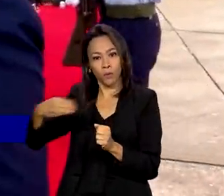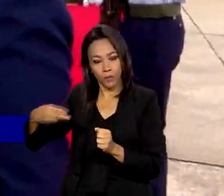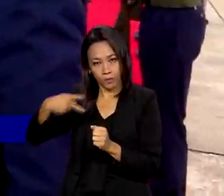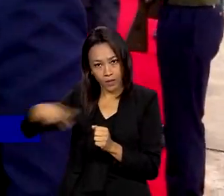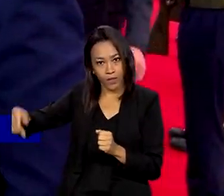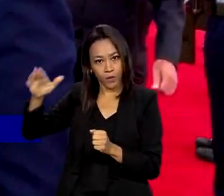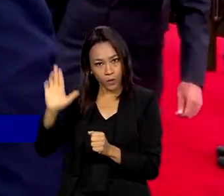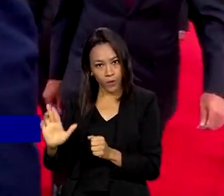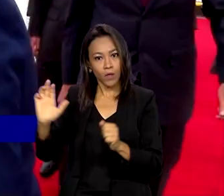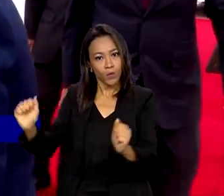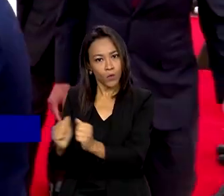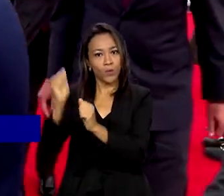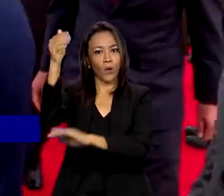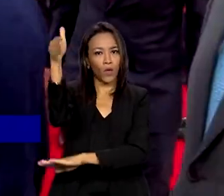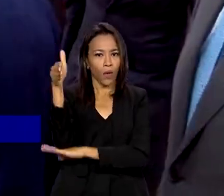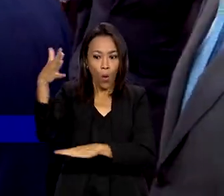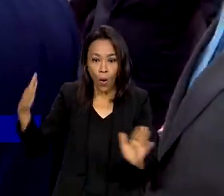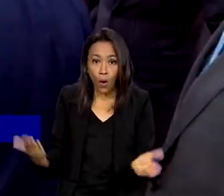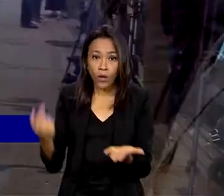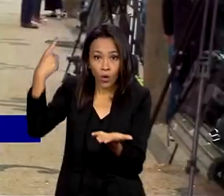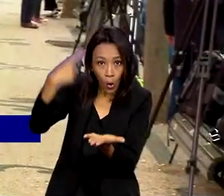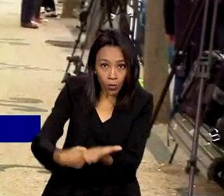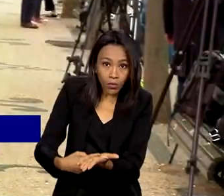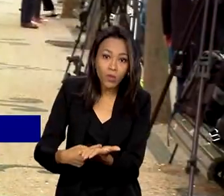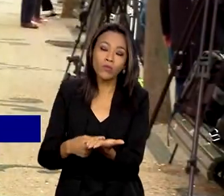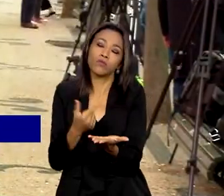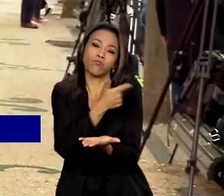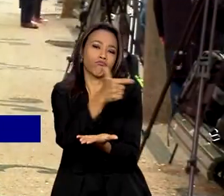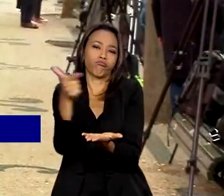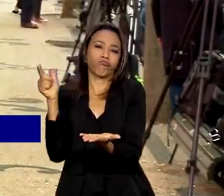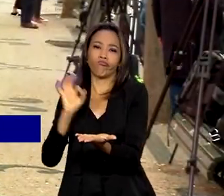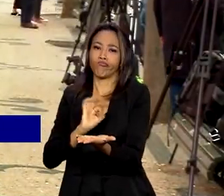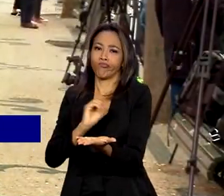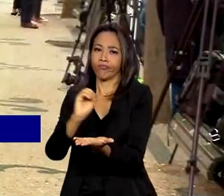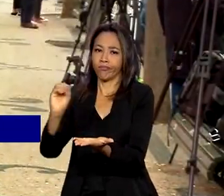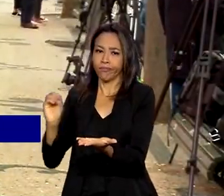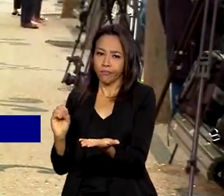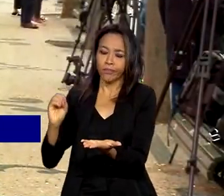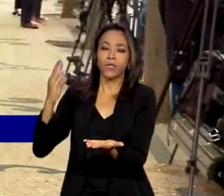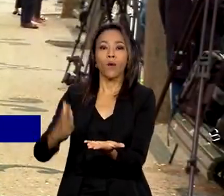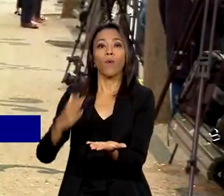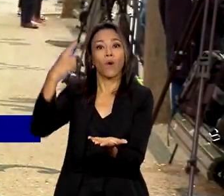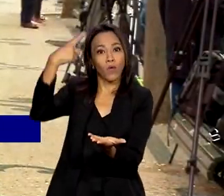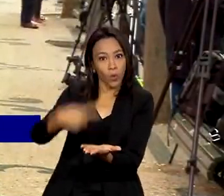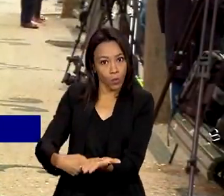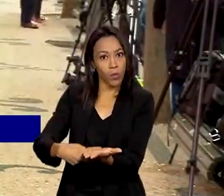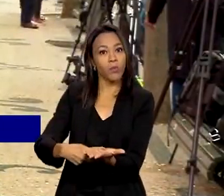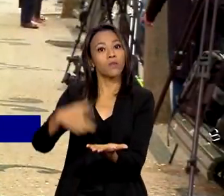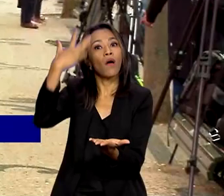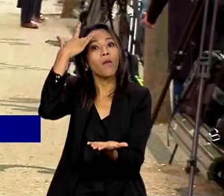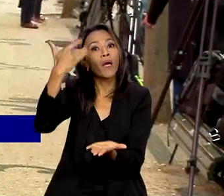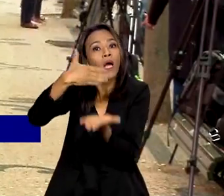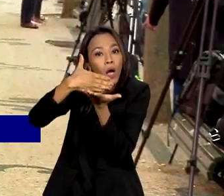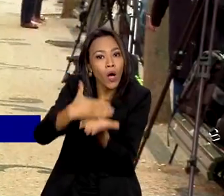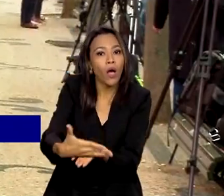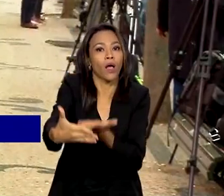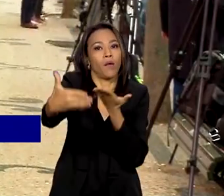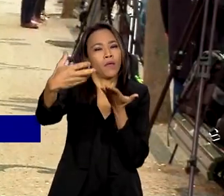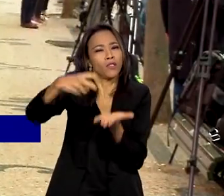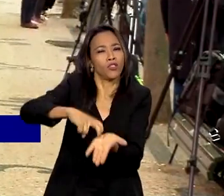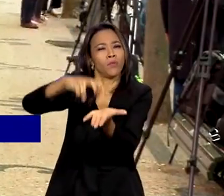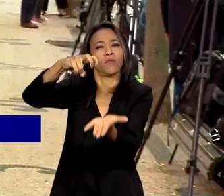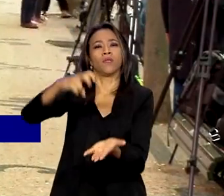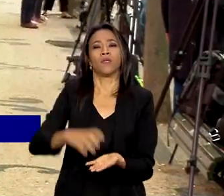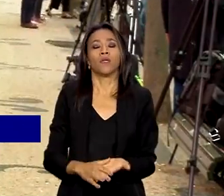e para hoje não há compromissos oficiais na agenda. Então, essa agenda começa amanhã, logo pela manhã,